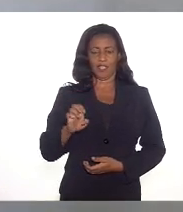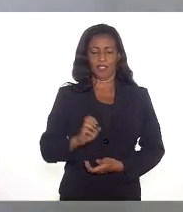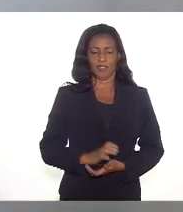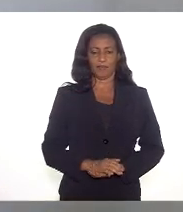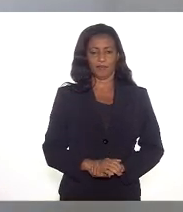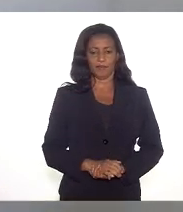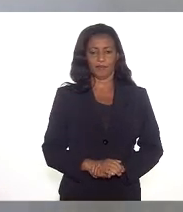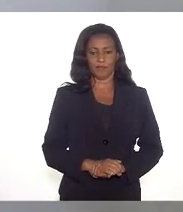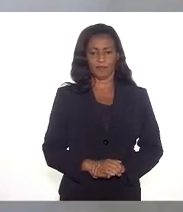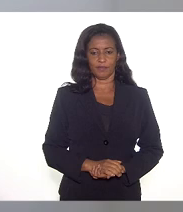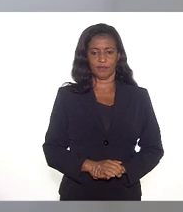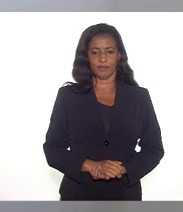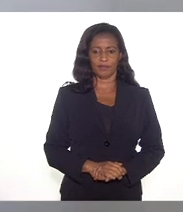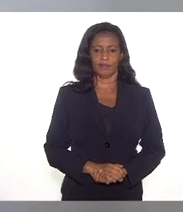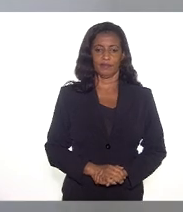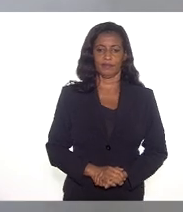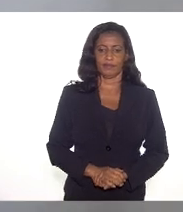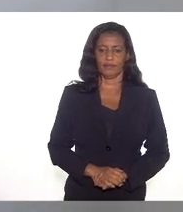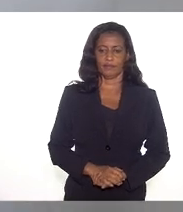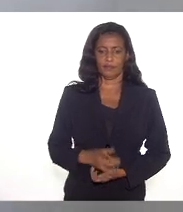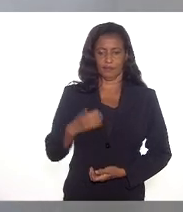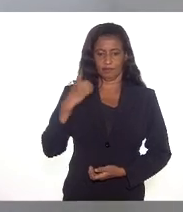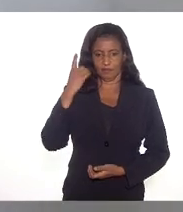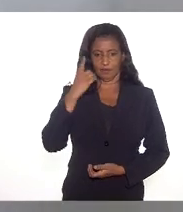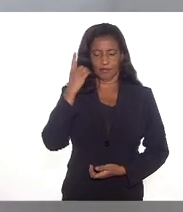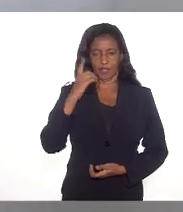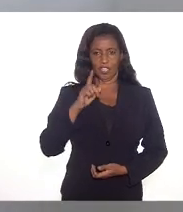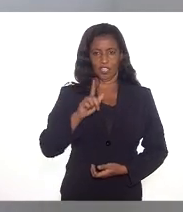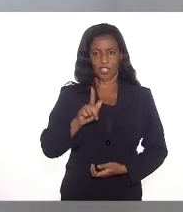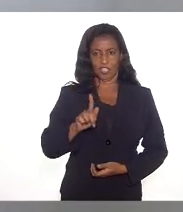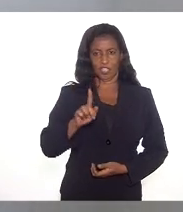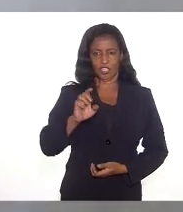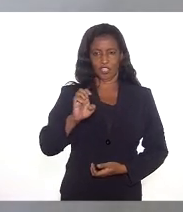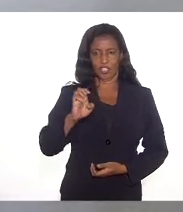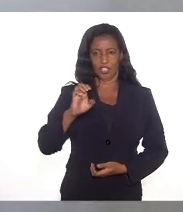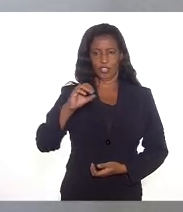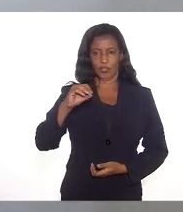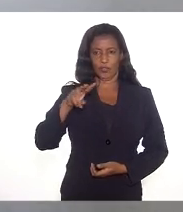Deputada Franciane Mota. Deputado Giovanni Ratinho.